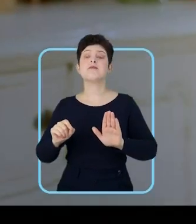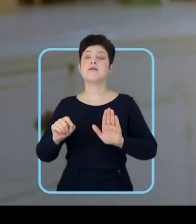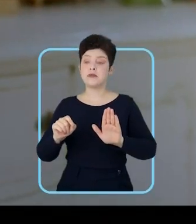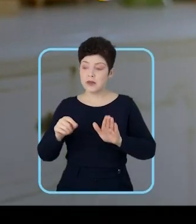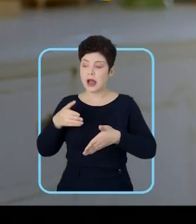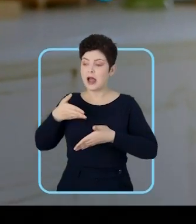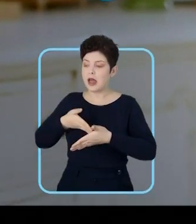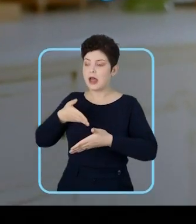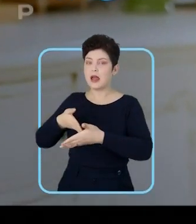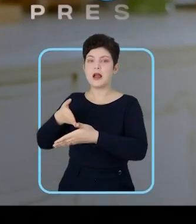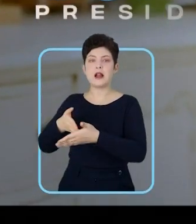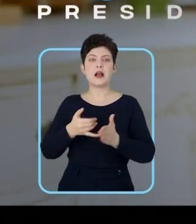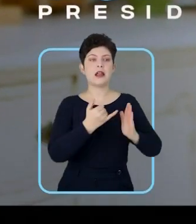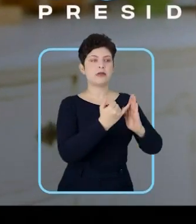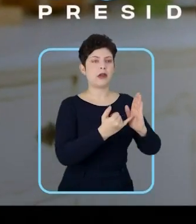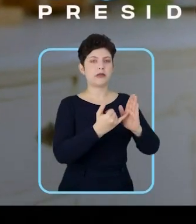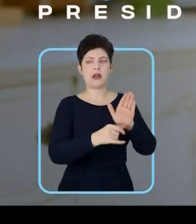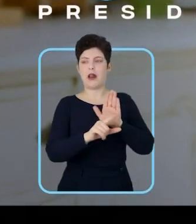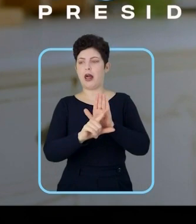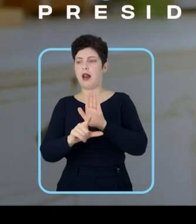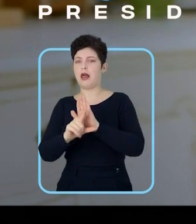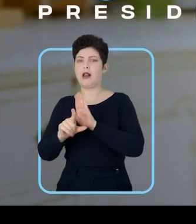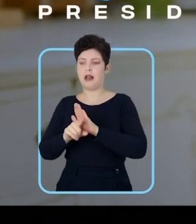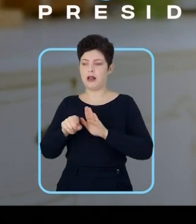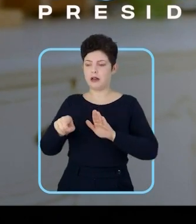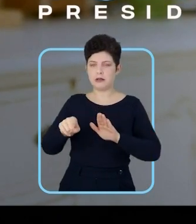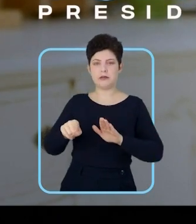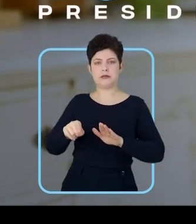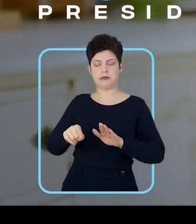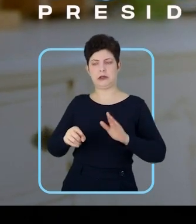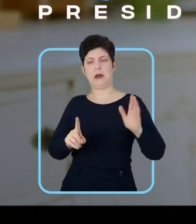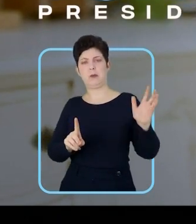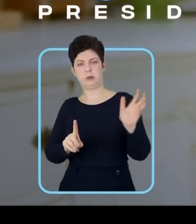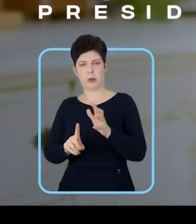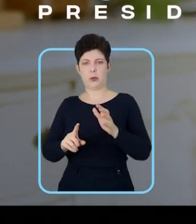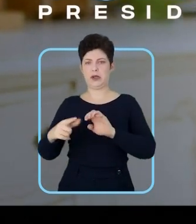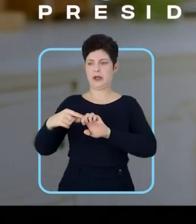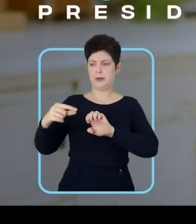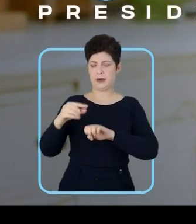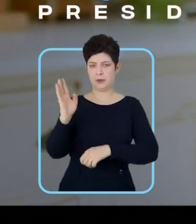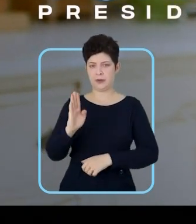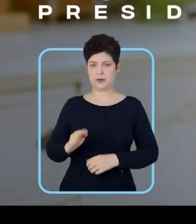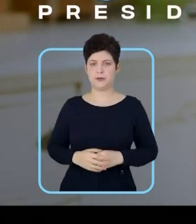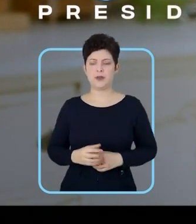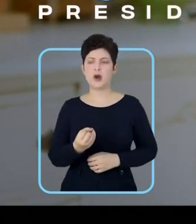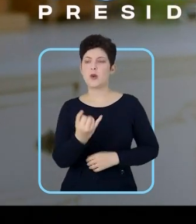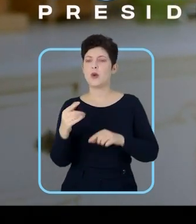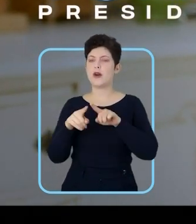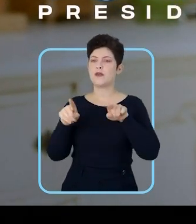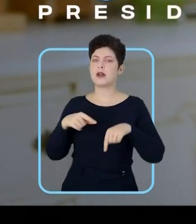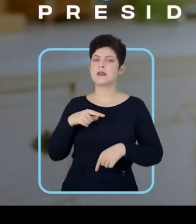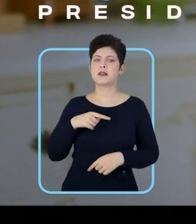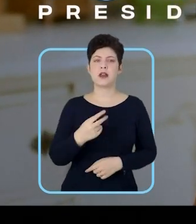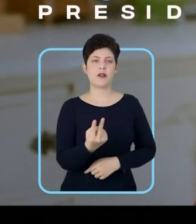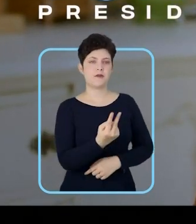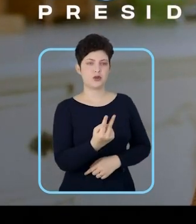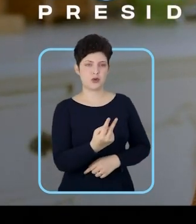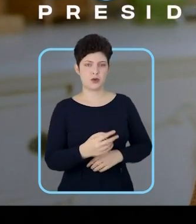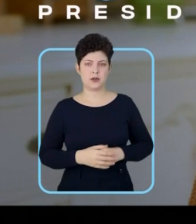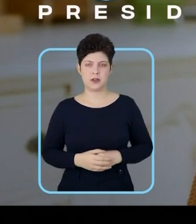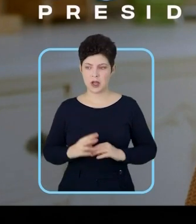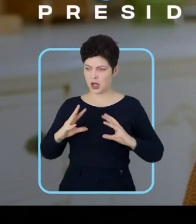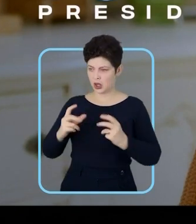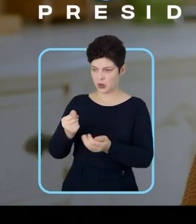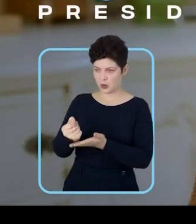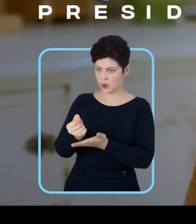Em 2018, eu me elegi sim com o apoio do Bolsonaro. Eu trabalhei para ele, eu votei nele. Mas como milhares de brasileiros, eu também mudei